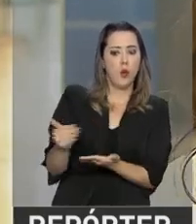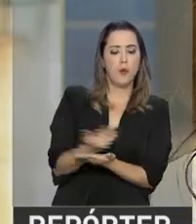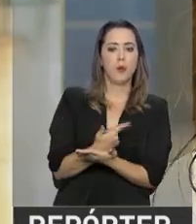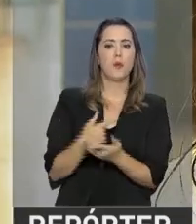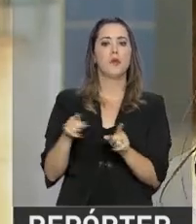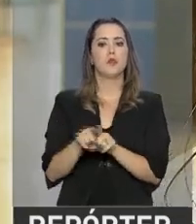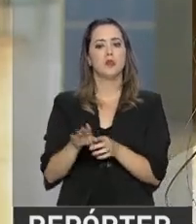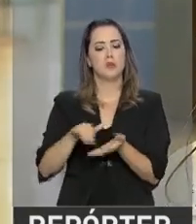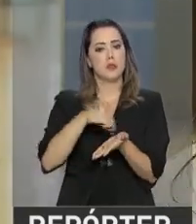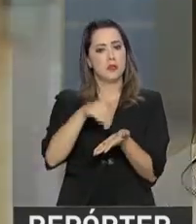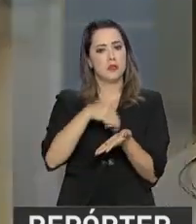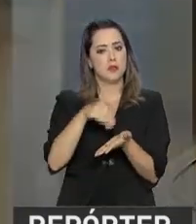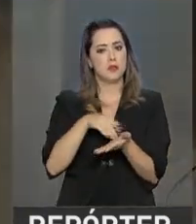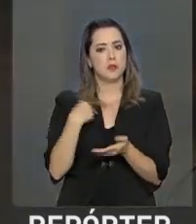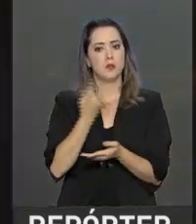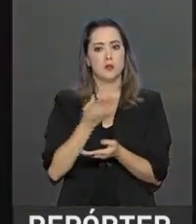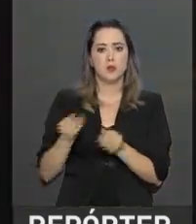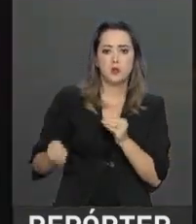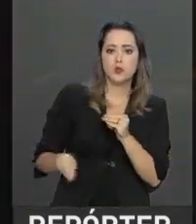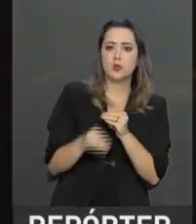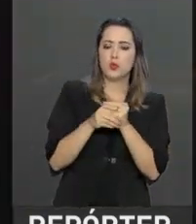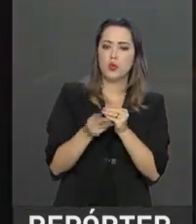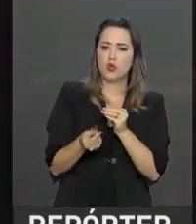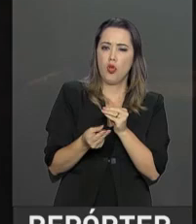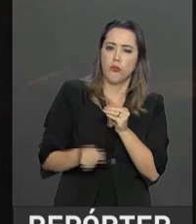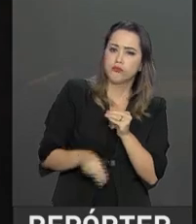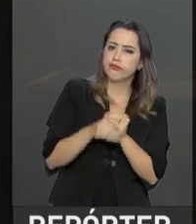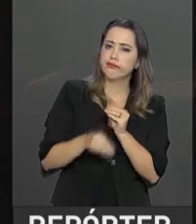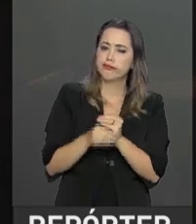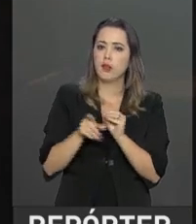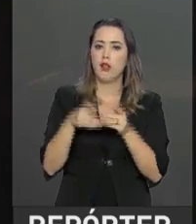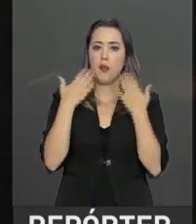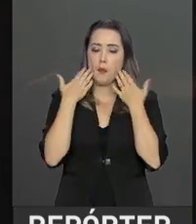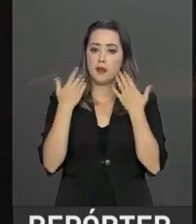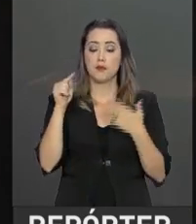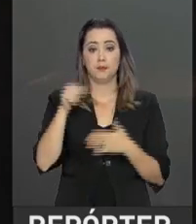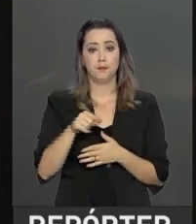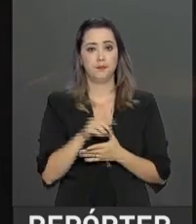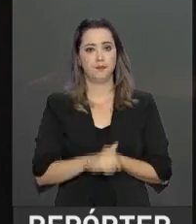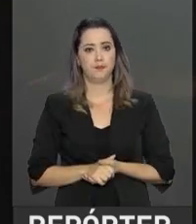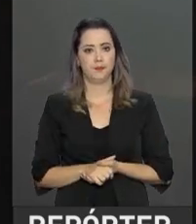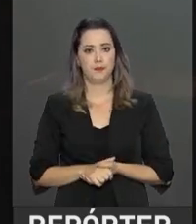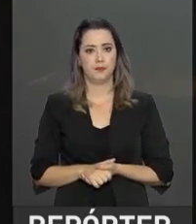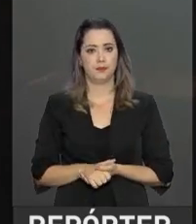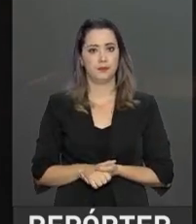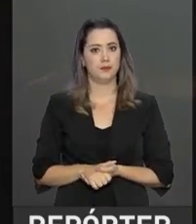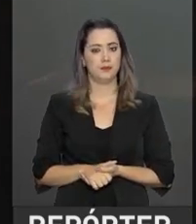também pode se inscrever para agente complementar esse recurso e ele se apresentar no centro cultural